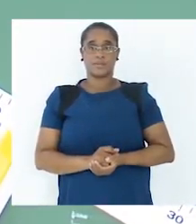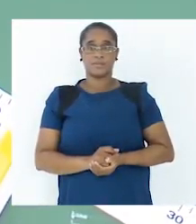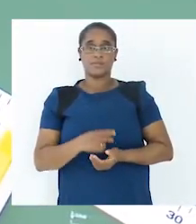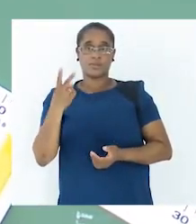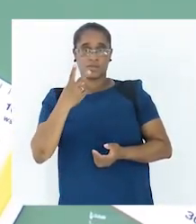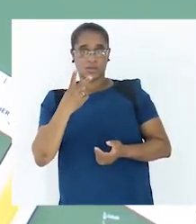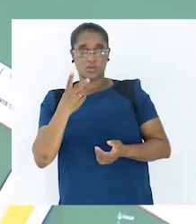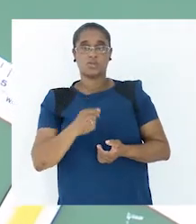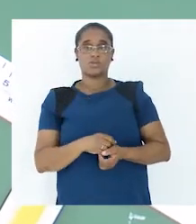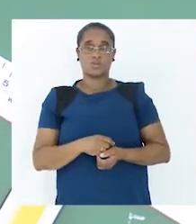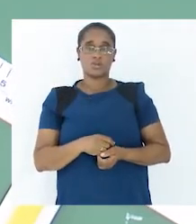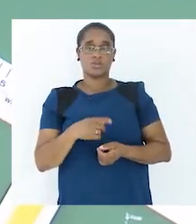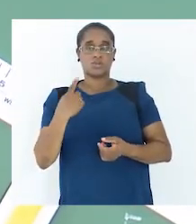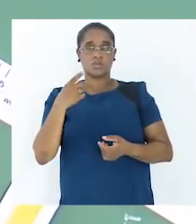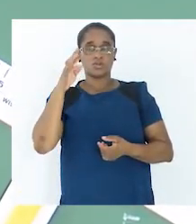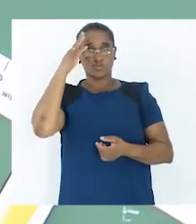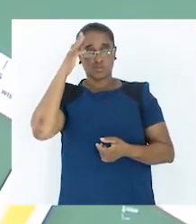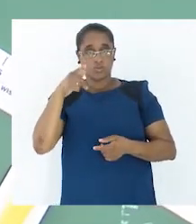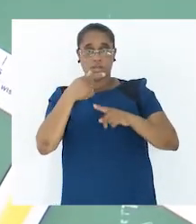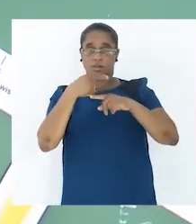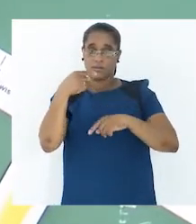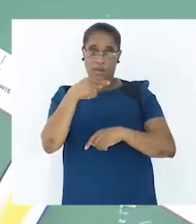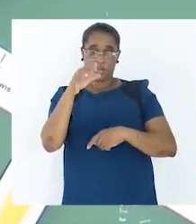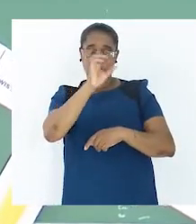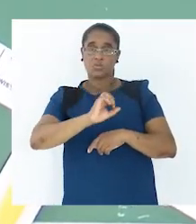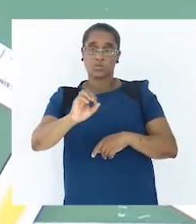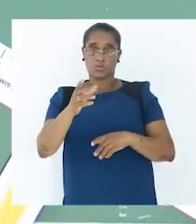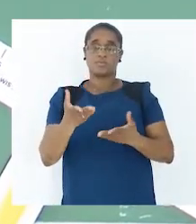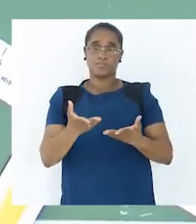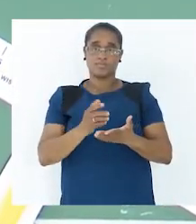de dois monómios pela sua diferença.